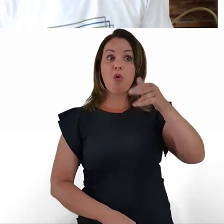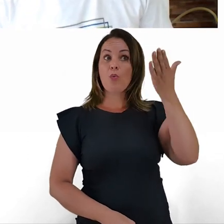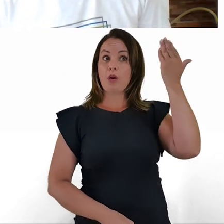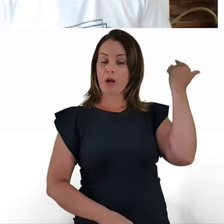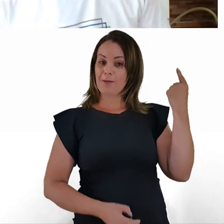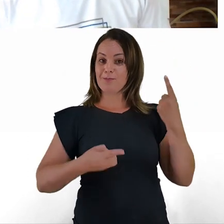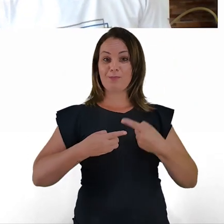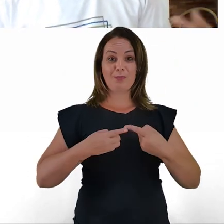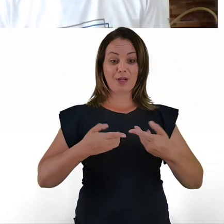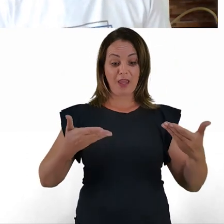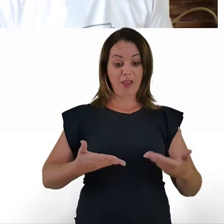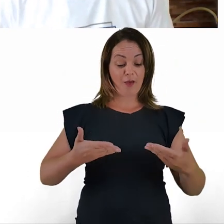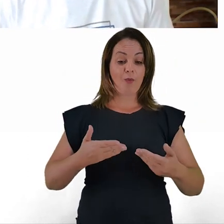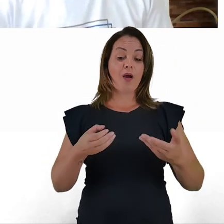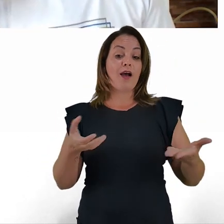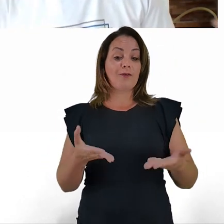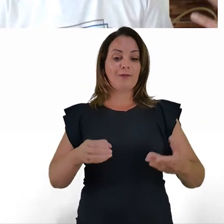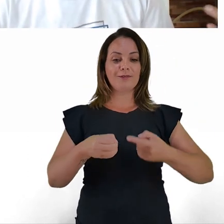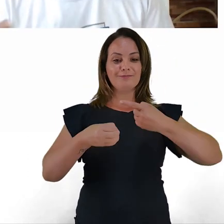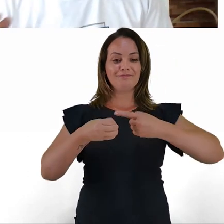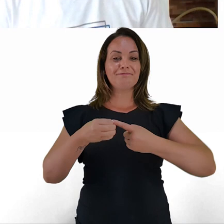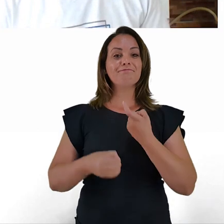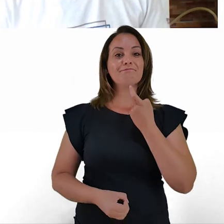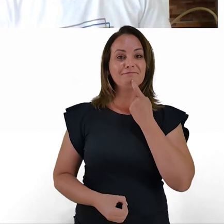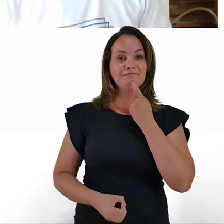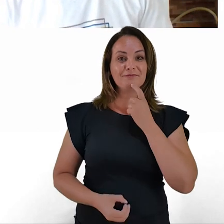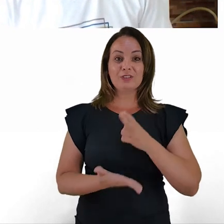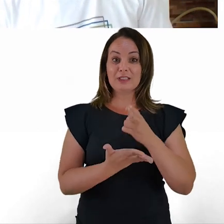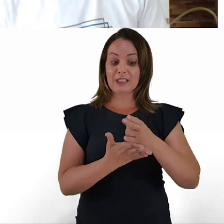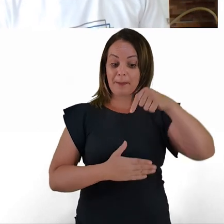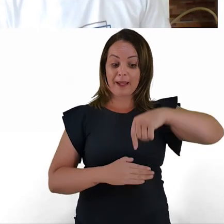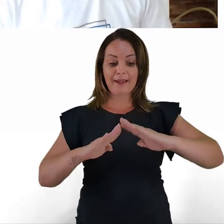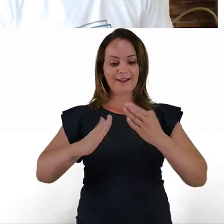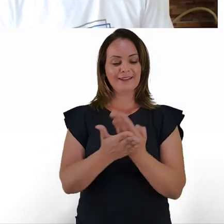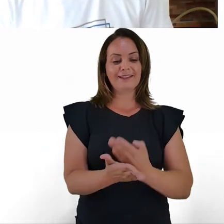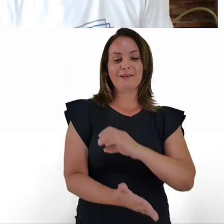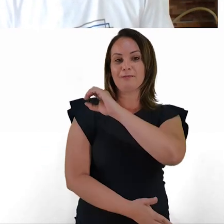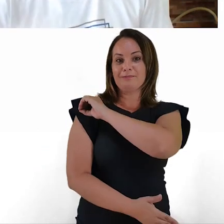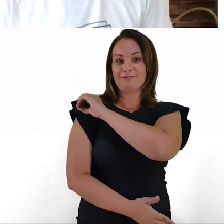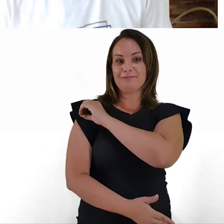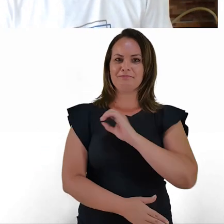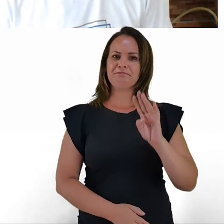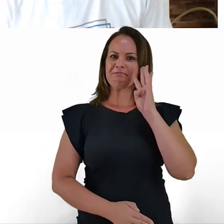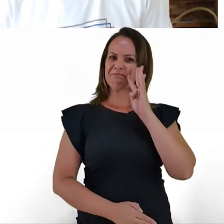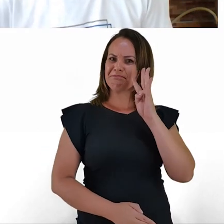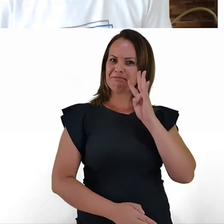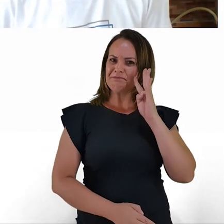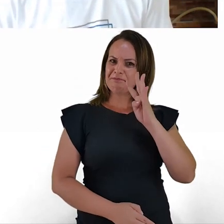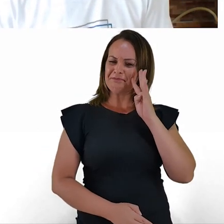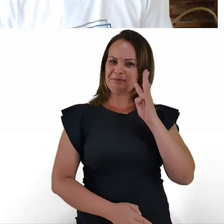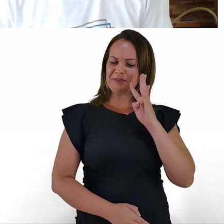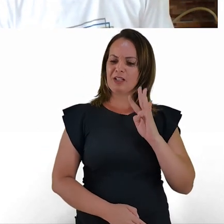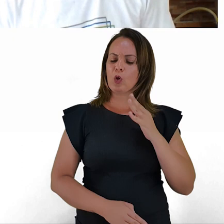tô baseado em Campinas, bolsista de Campinas, eu sempre fazia oficinas aqui nas escolas de Campinas. E é muito legal essa oportunidade de conhecer outras comunidades, conhecer